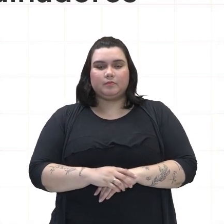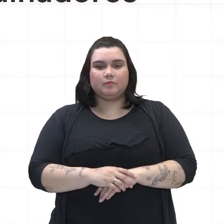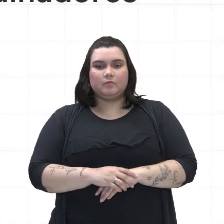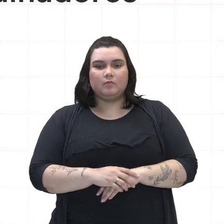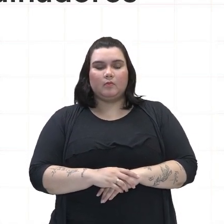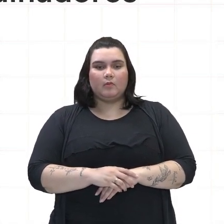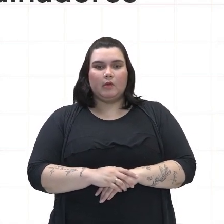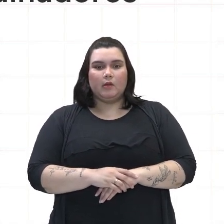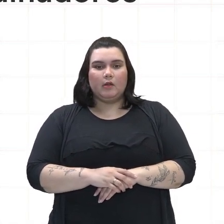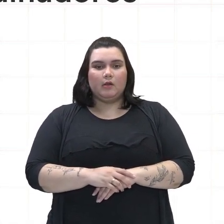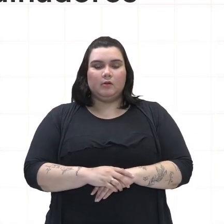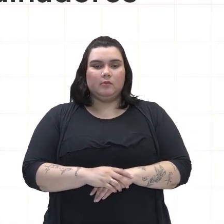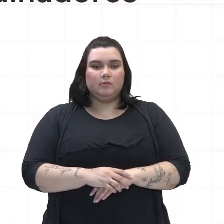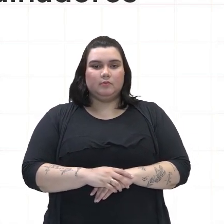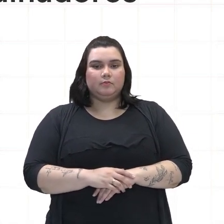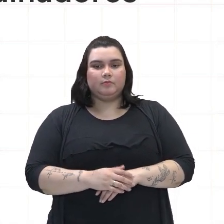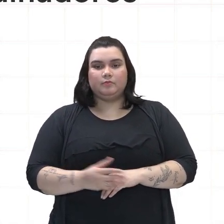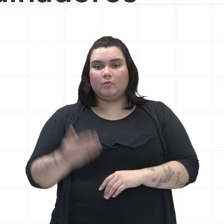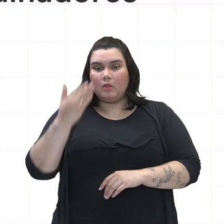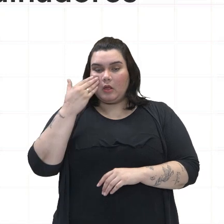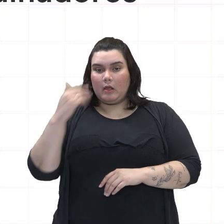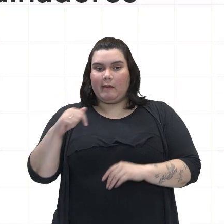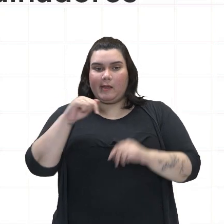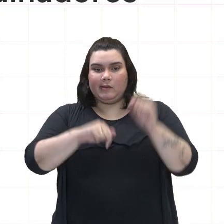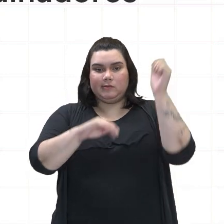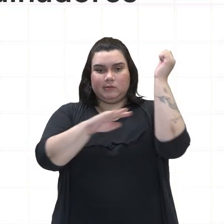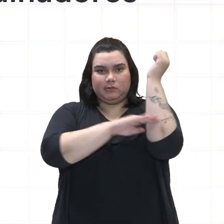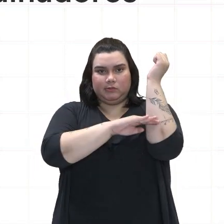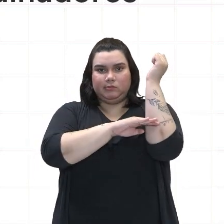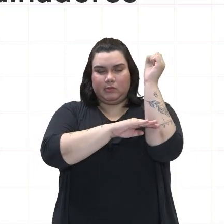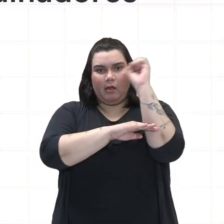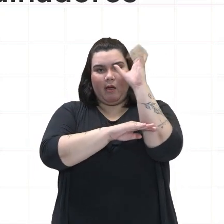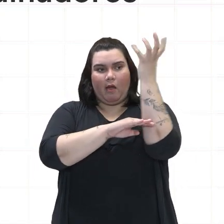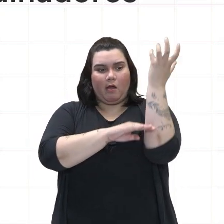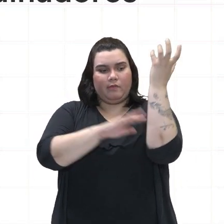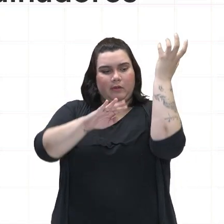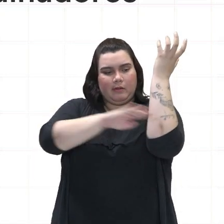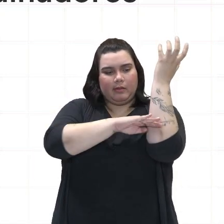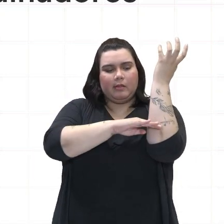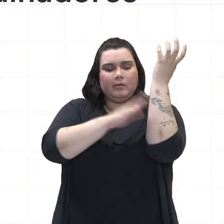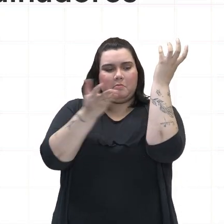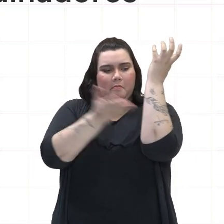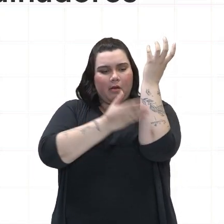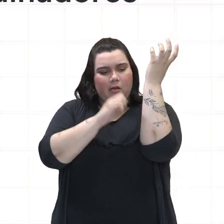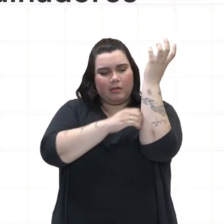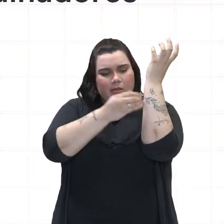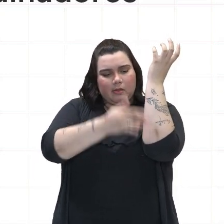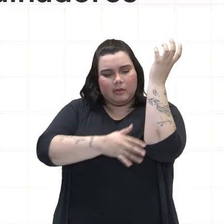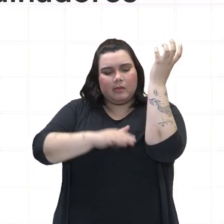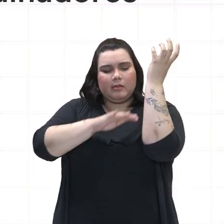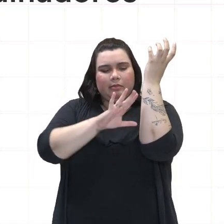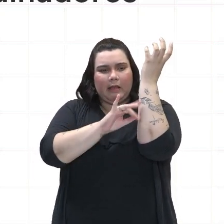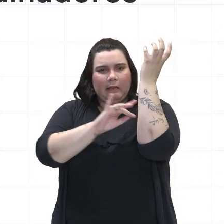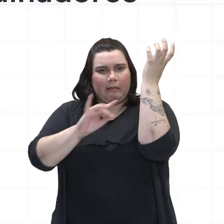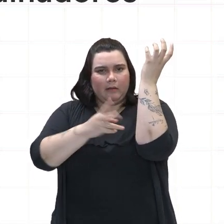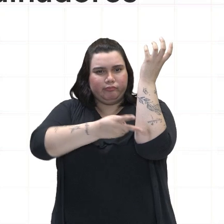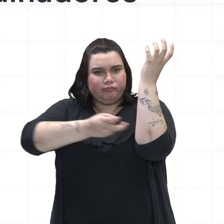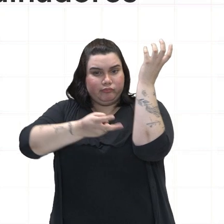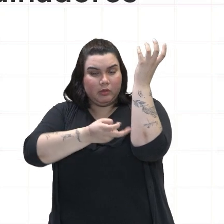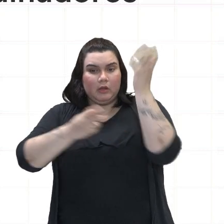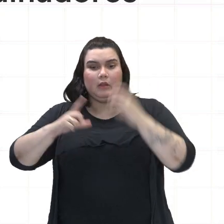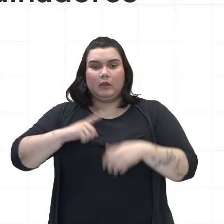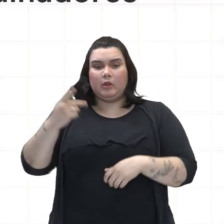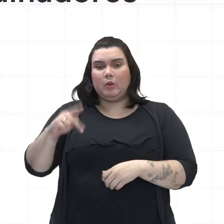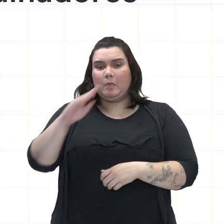Então, vamos lá. A extração do látex passou a ser uma atividade lucrativa, atraindo trabalhadores de diversas regiões do Brasil e até mesmo de